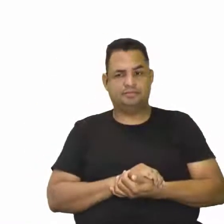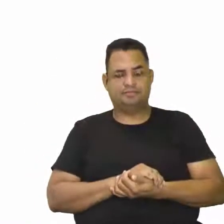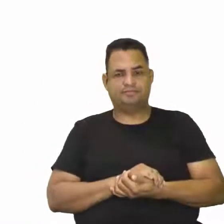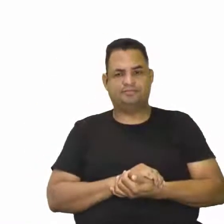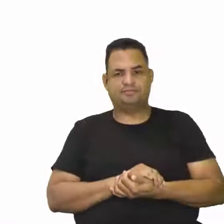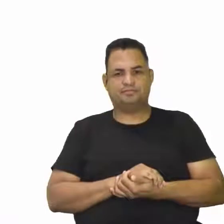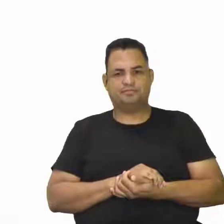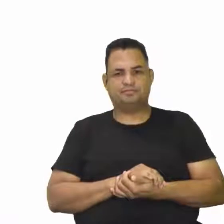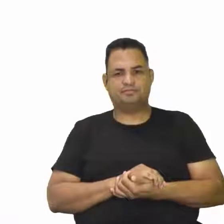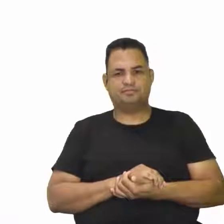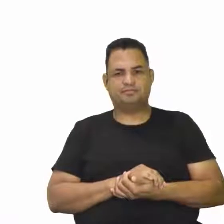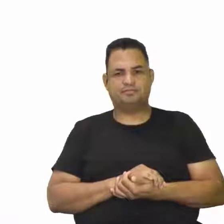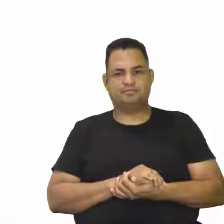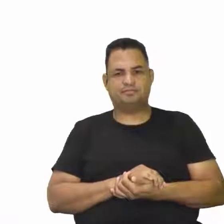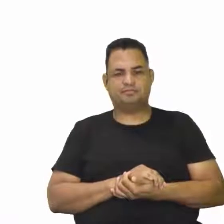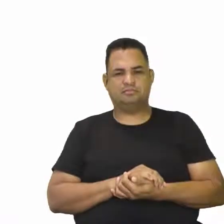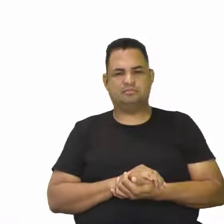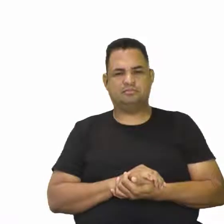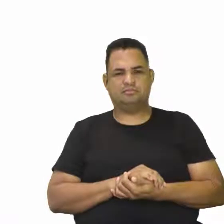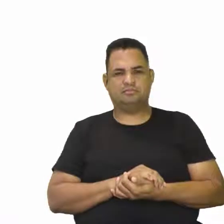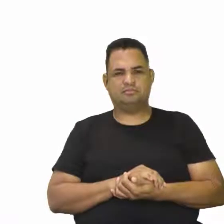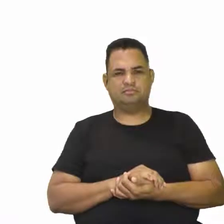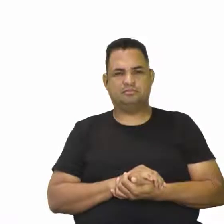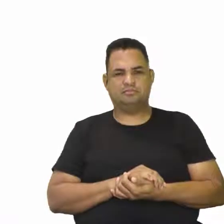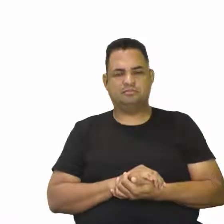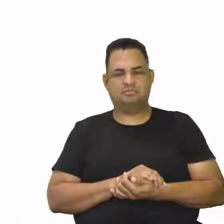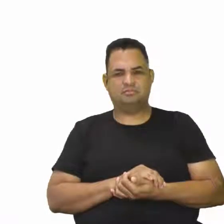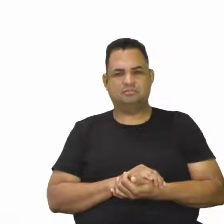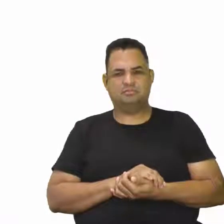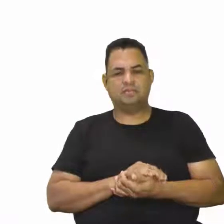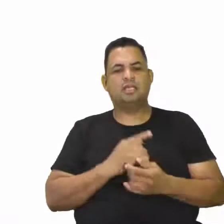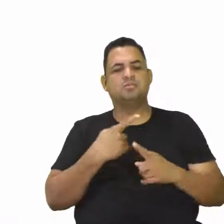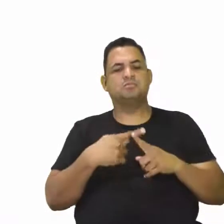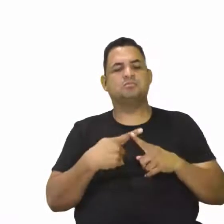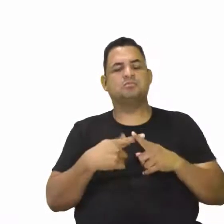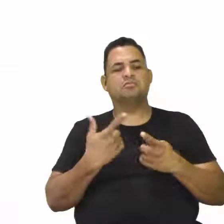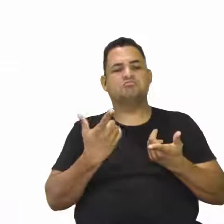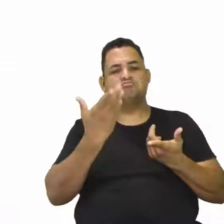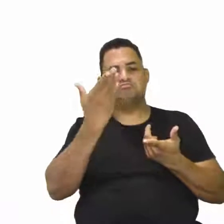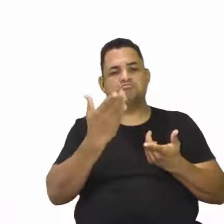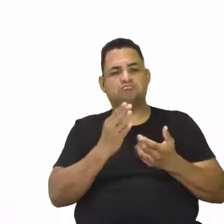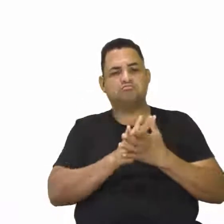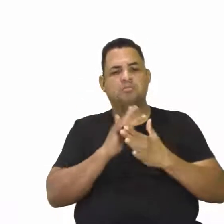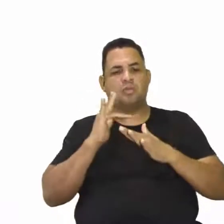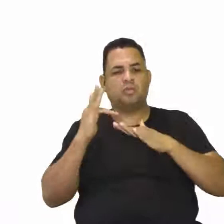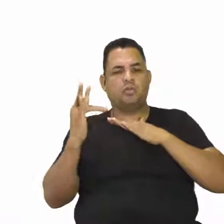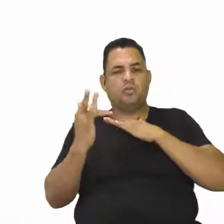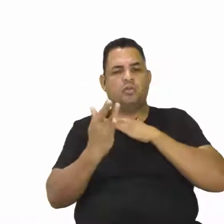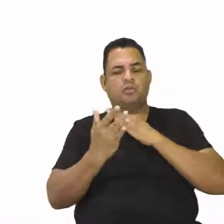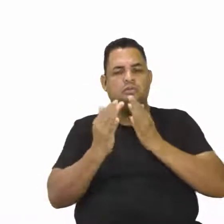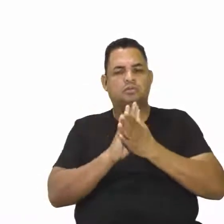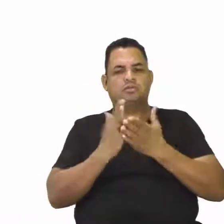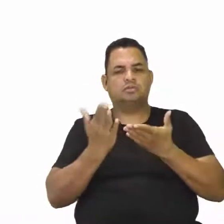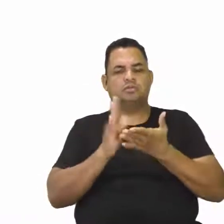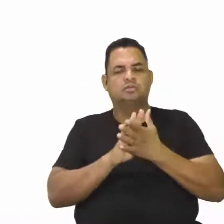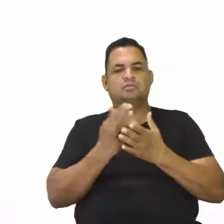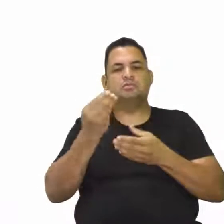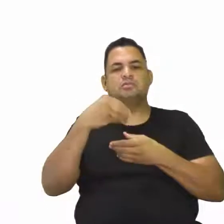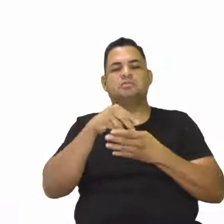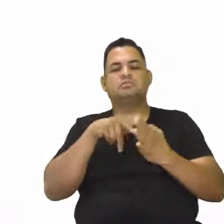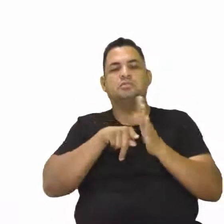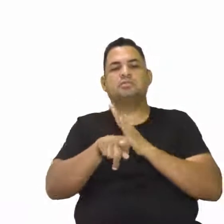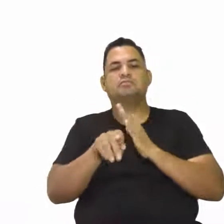Vou deixar aqui os sintomas para o final, galera. Uhum. As razões para você estar nas redes sociais, dentro das